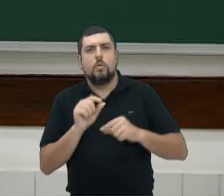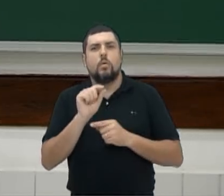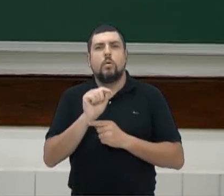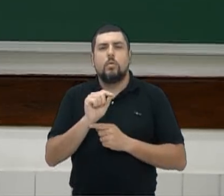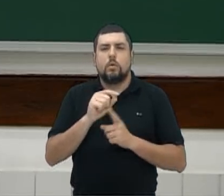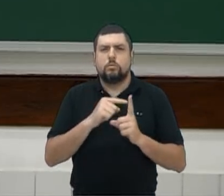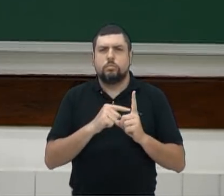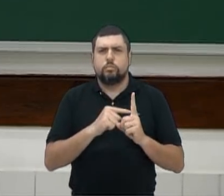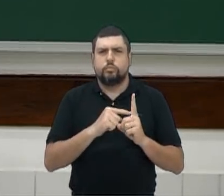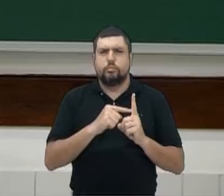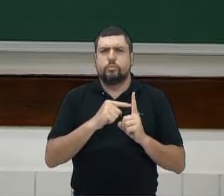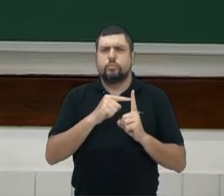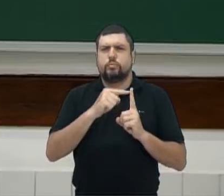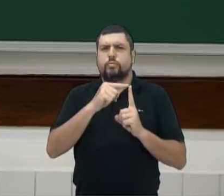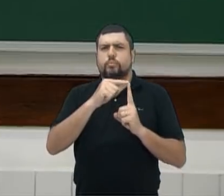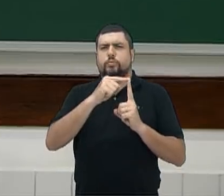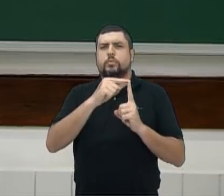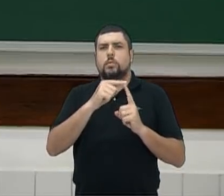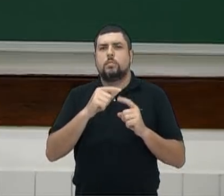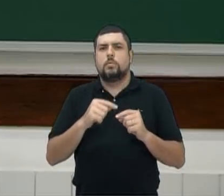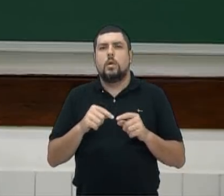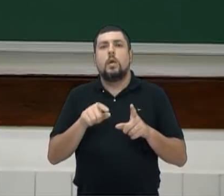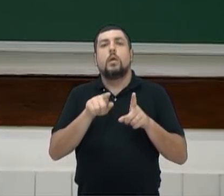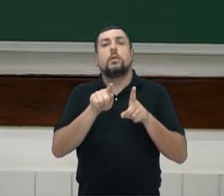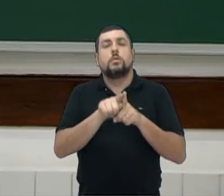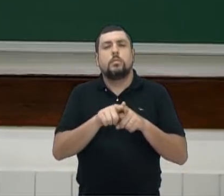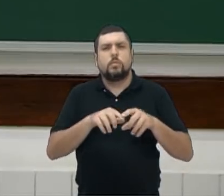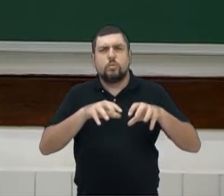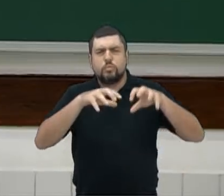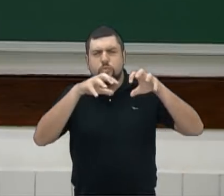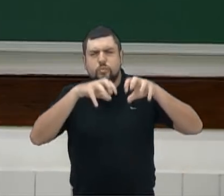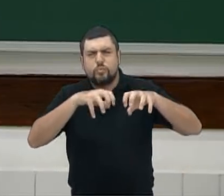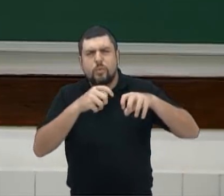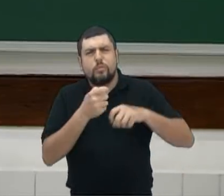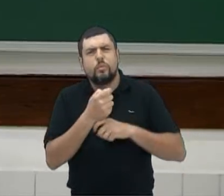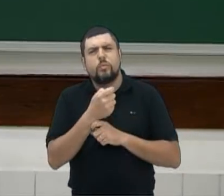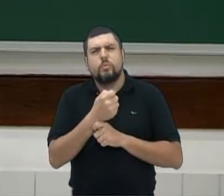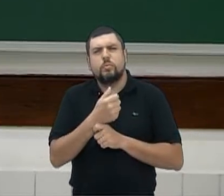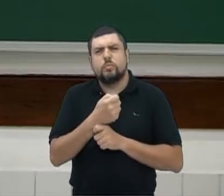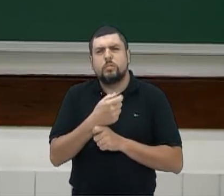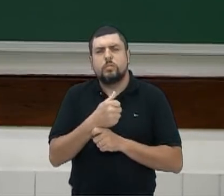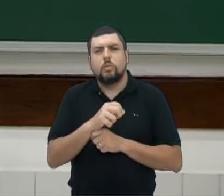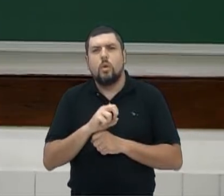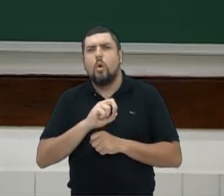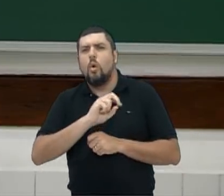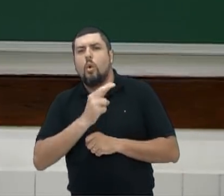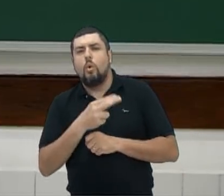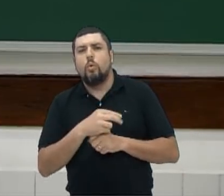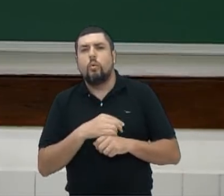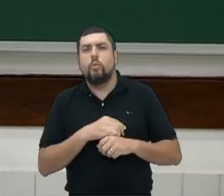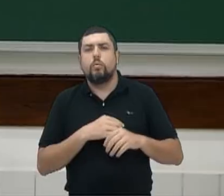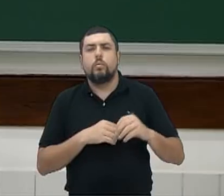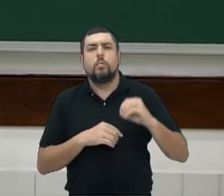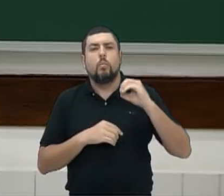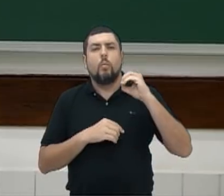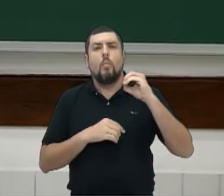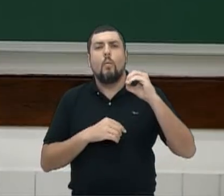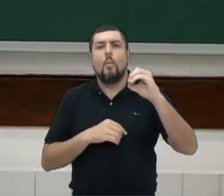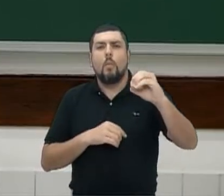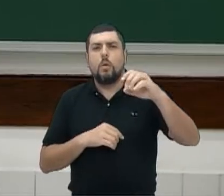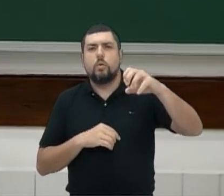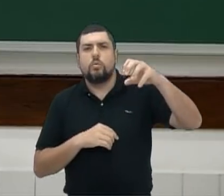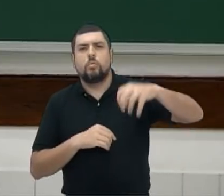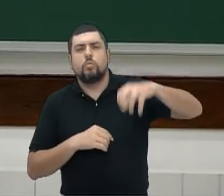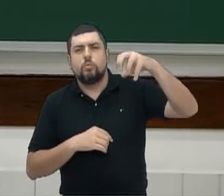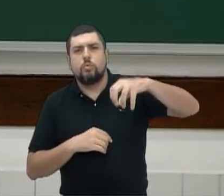temperaturas elevadas e baixos índices pluviométricos ou praticamente a inexistência de chuvas.